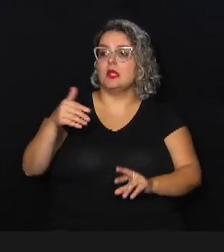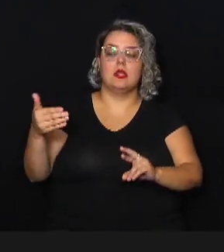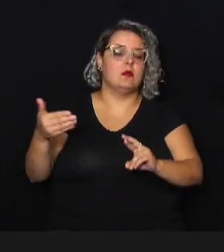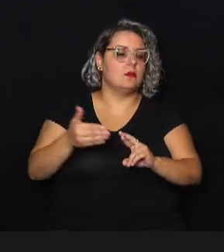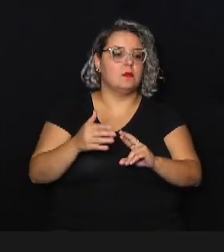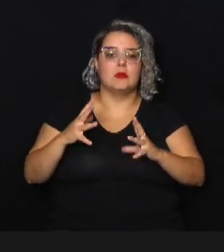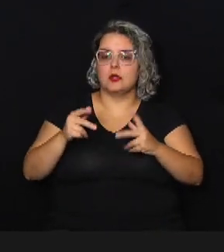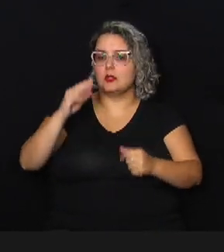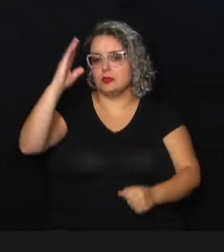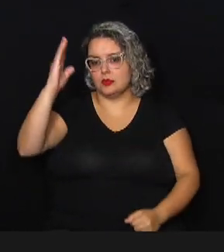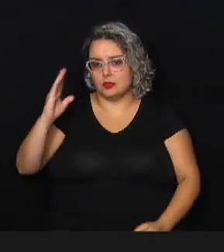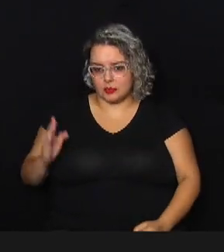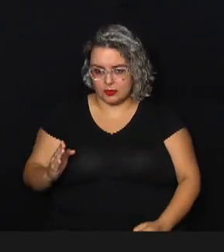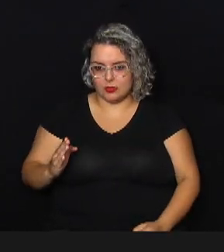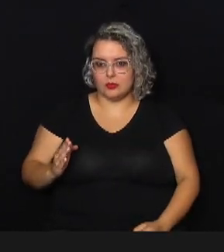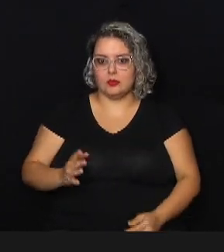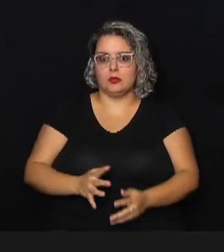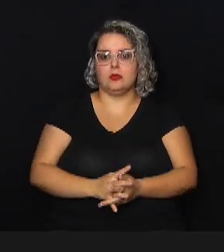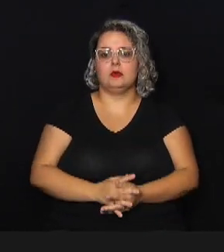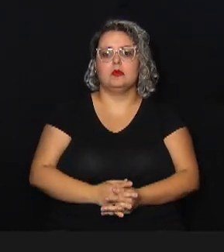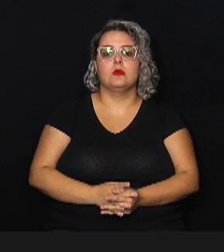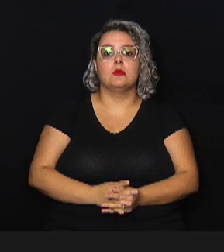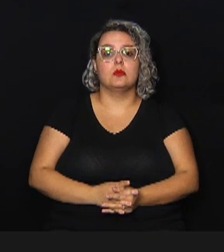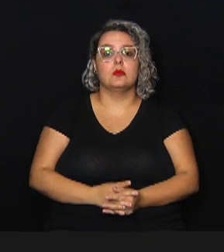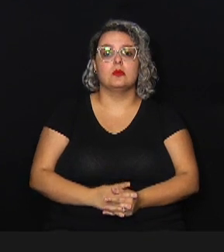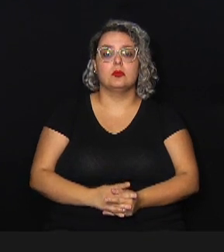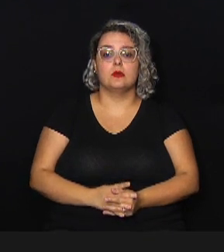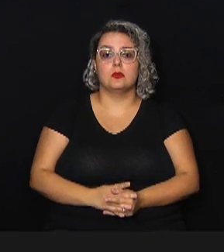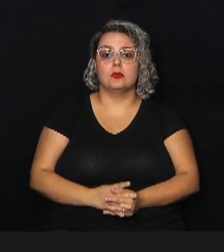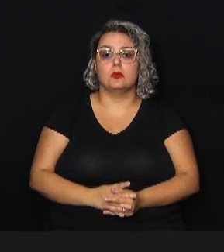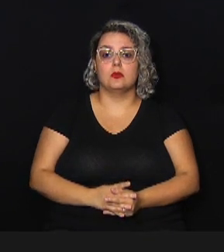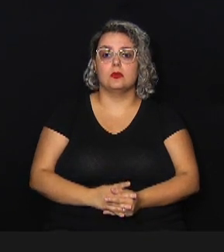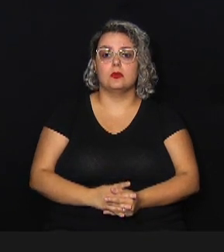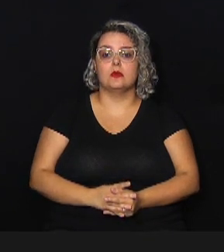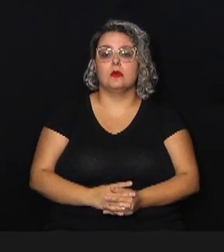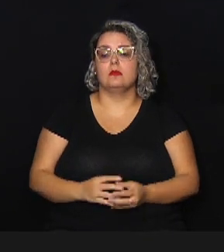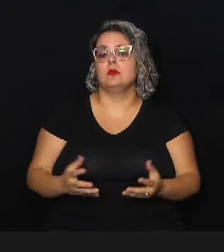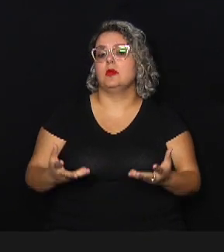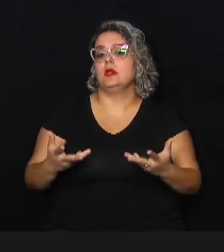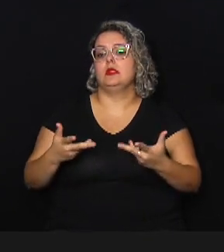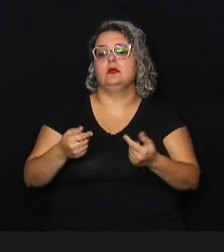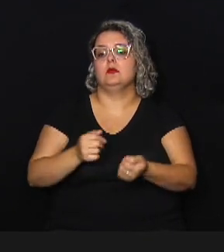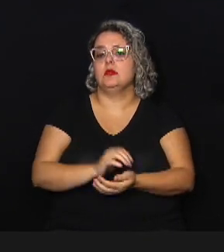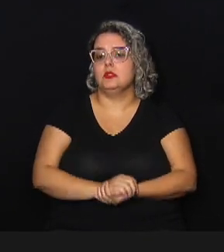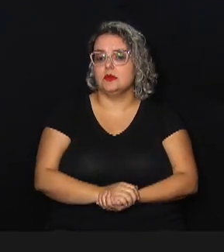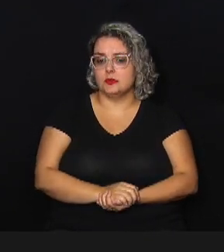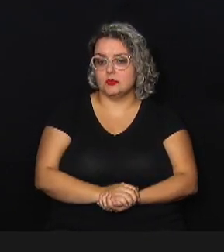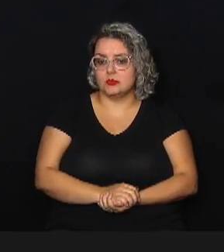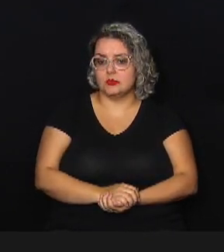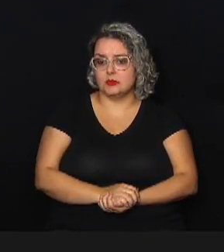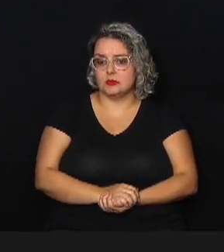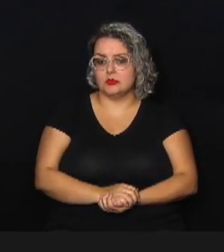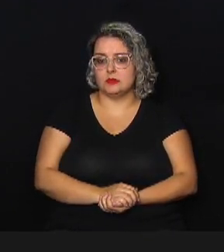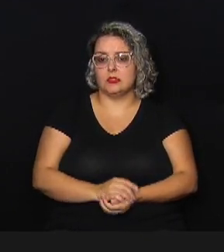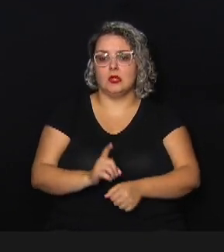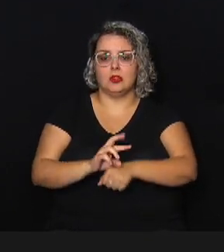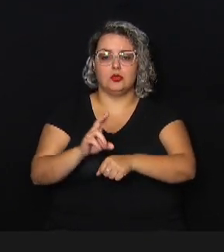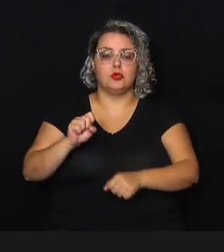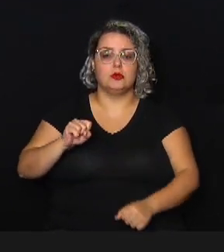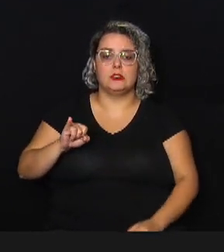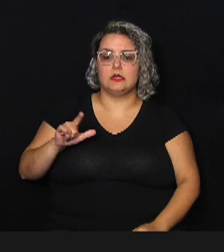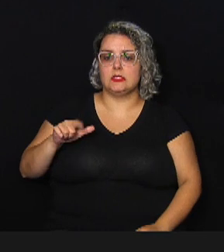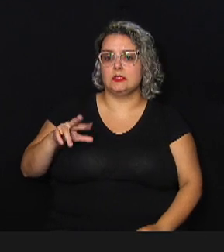é o Centro Infantil Bovino, tá? Que é maravilhoso. Tá? A equipe, a doutora Silvia, a